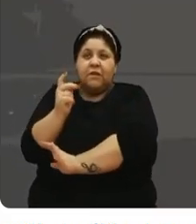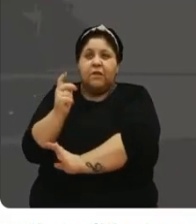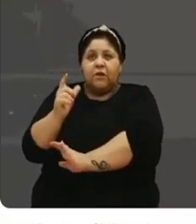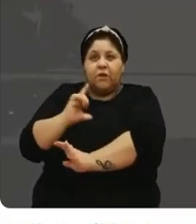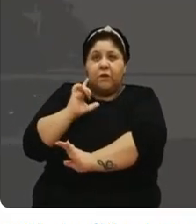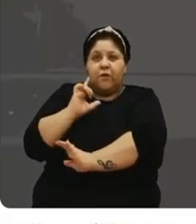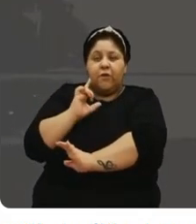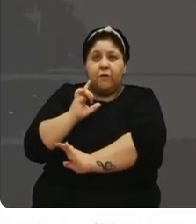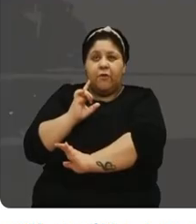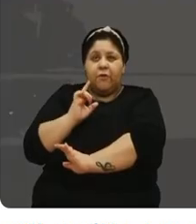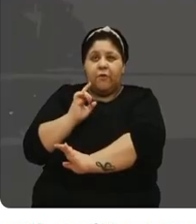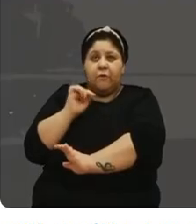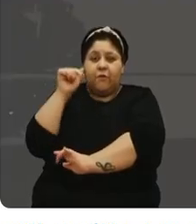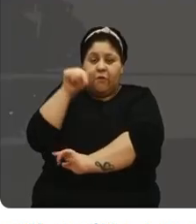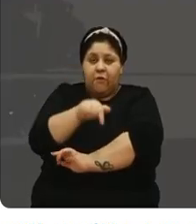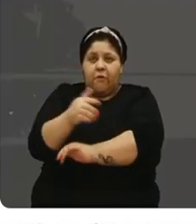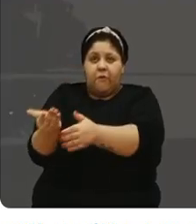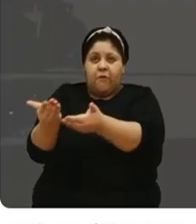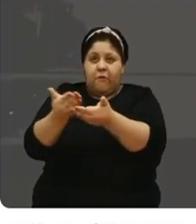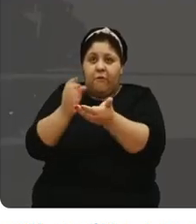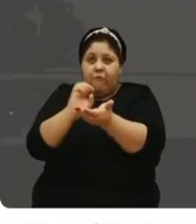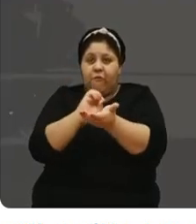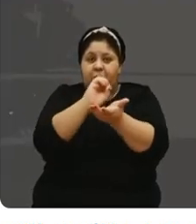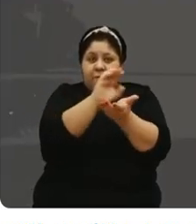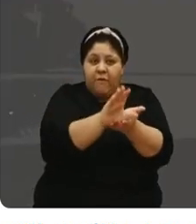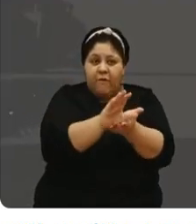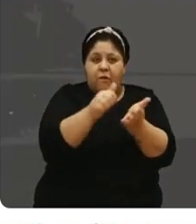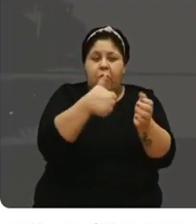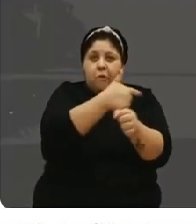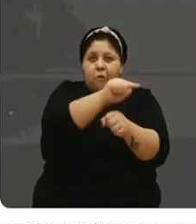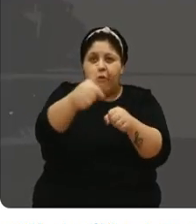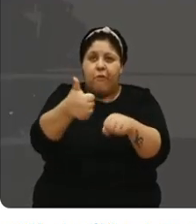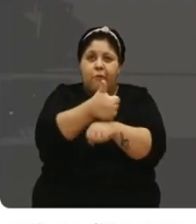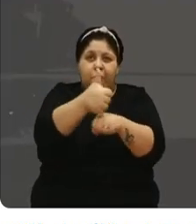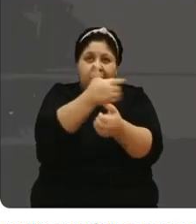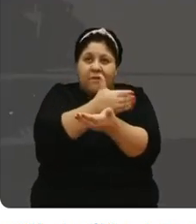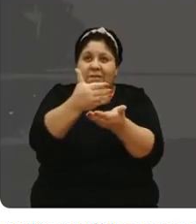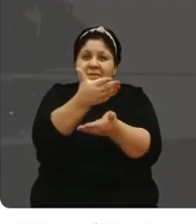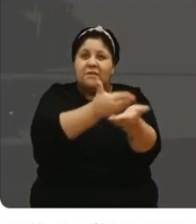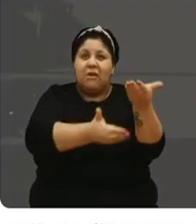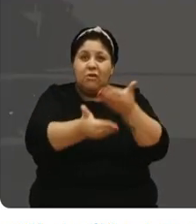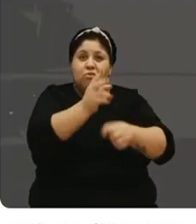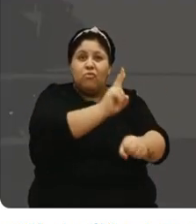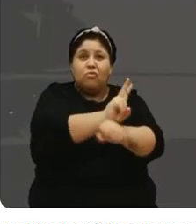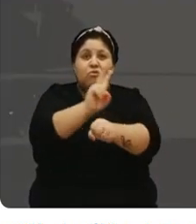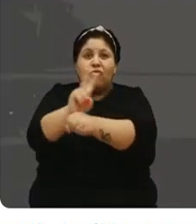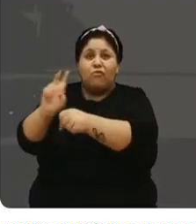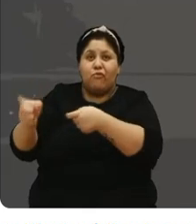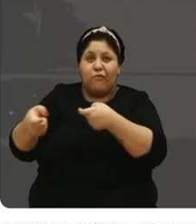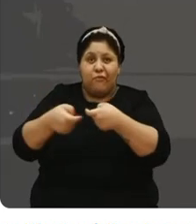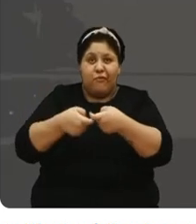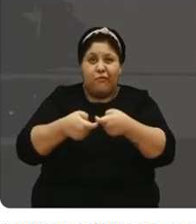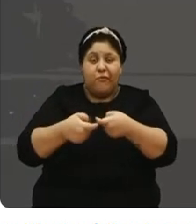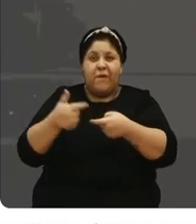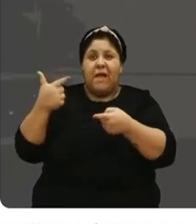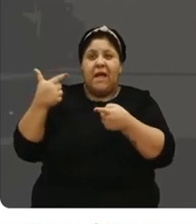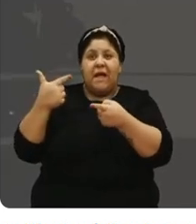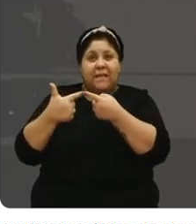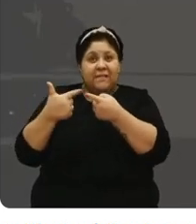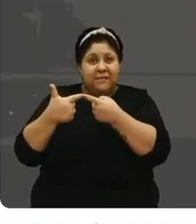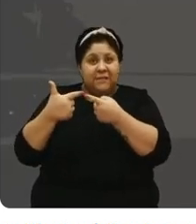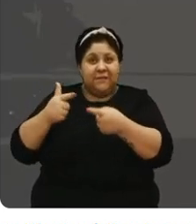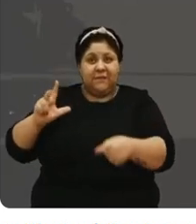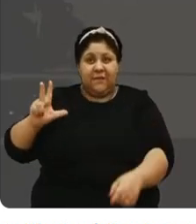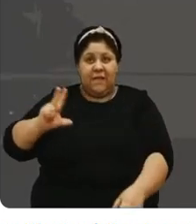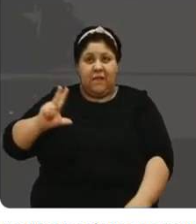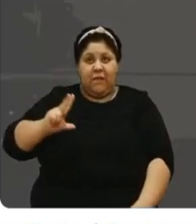criança que veio consultar comigo foi encaminhada ao cardiopediatra, iniciado o tratamento clínico. A segunda paciente